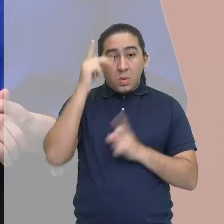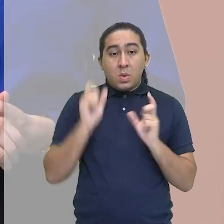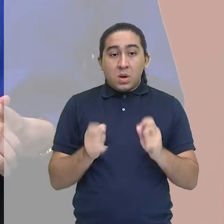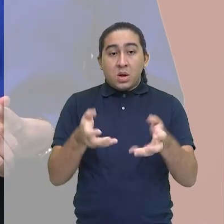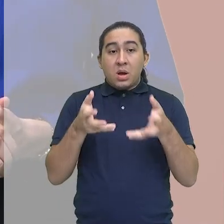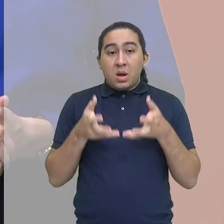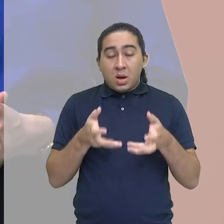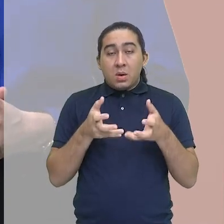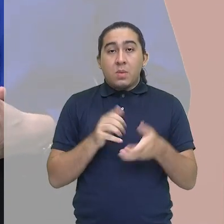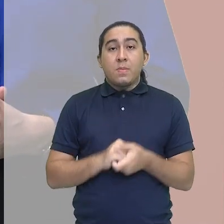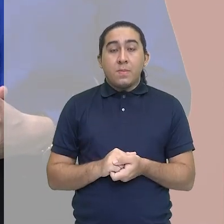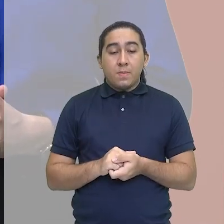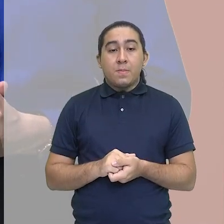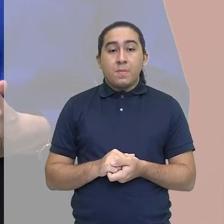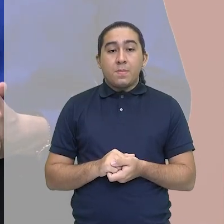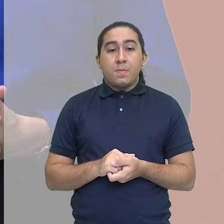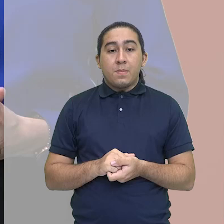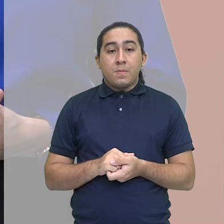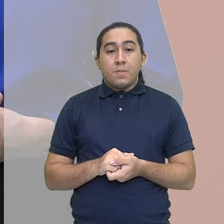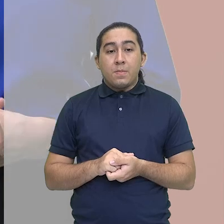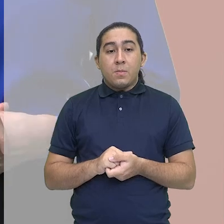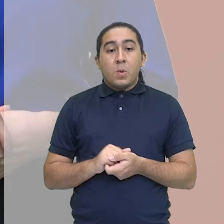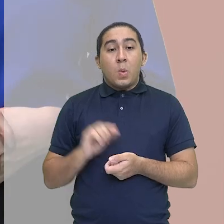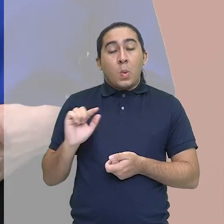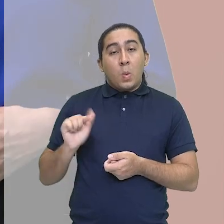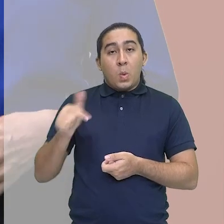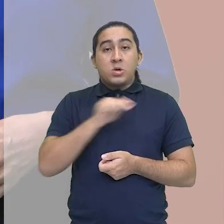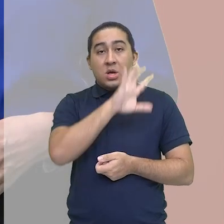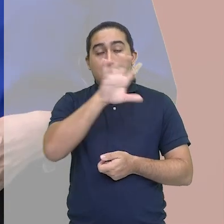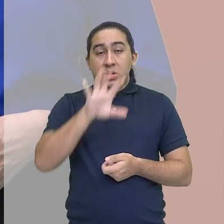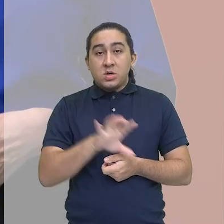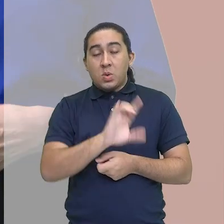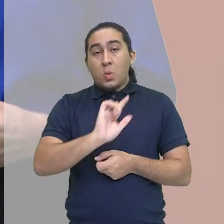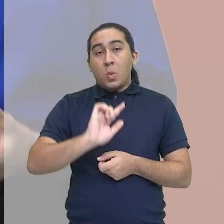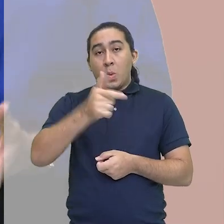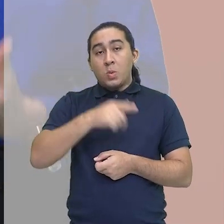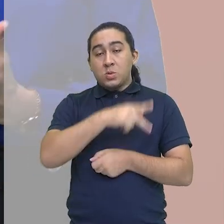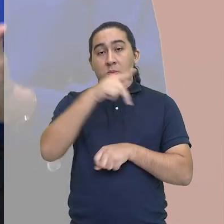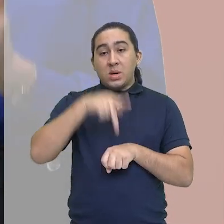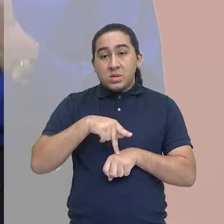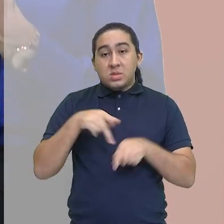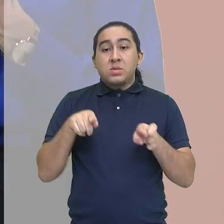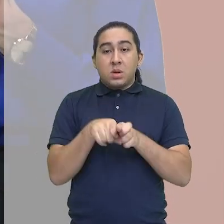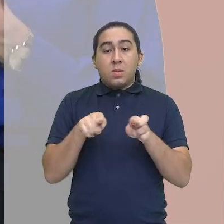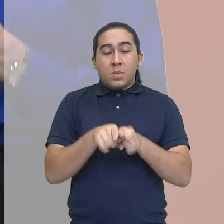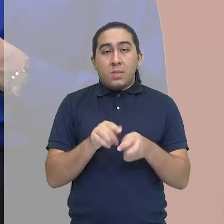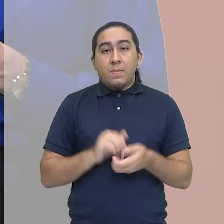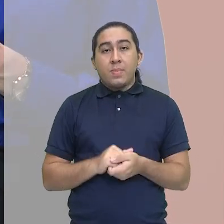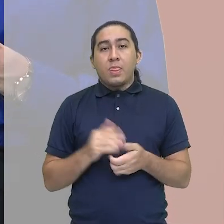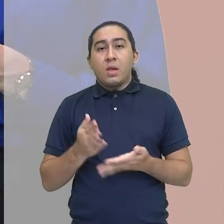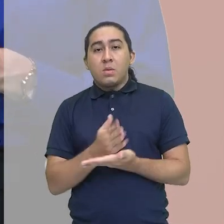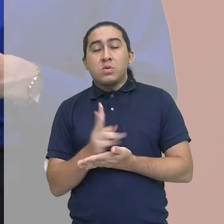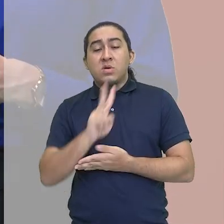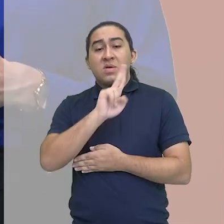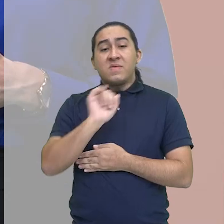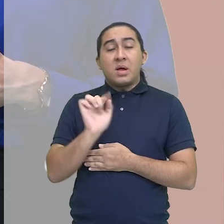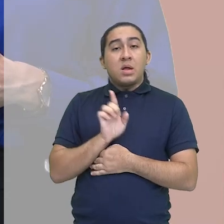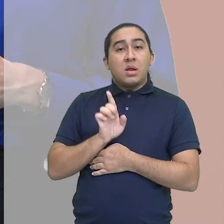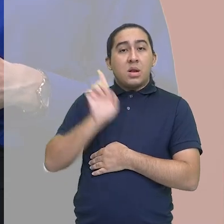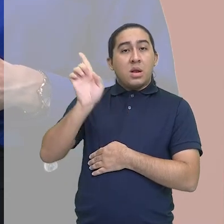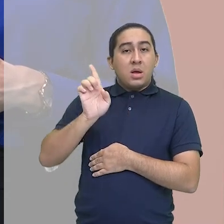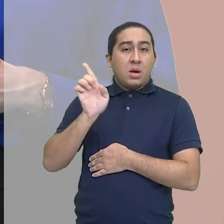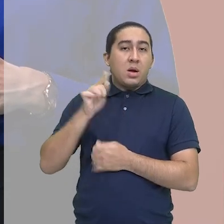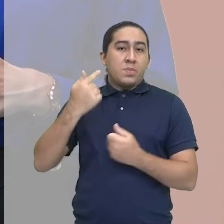buscam refúgio em outras regiões, né, em outros países, às vezes vai ali para o interior do